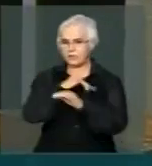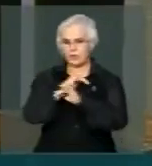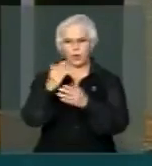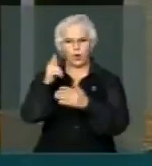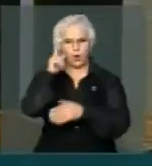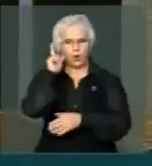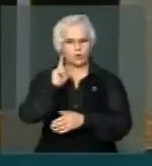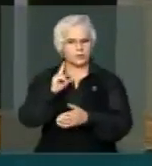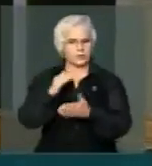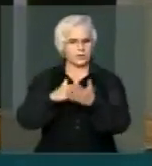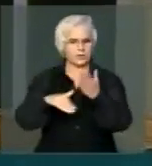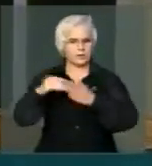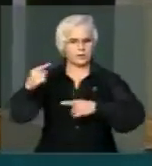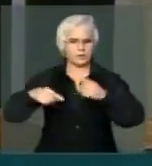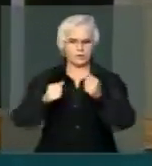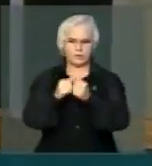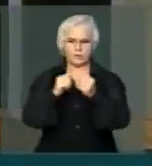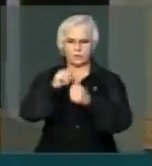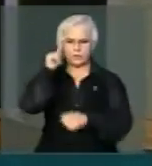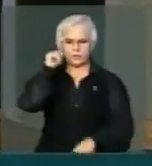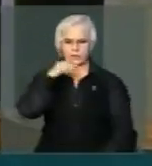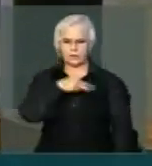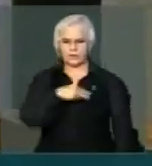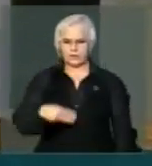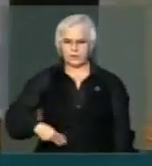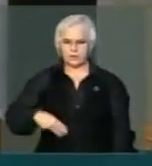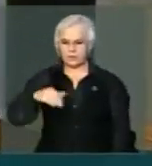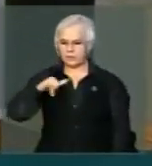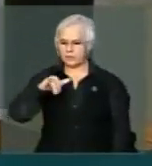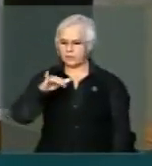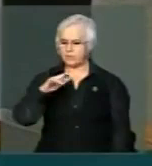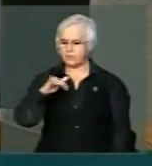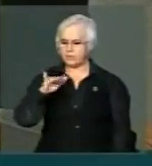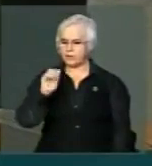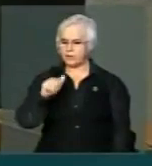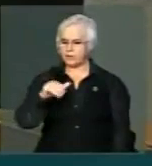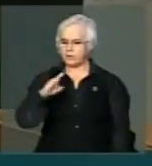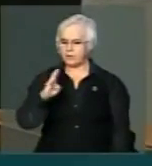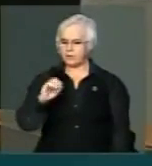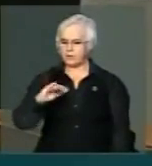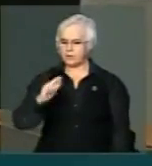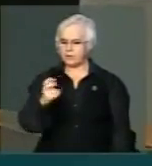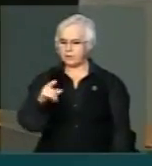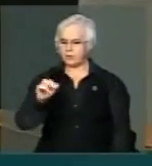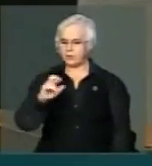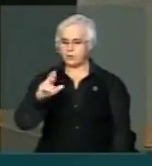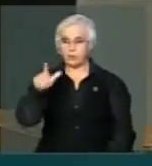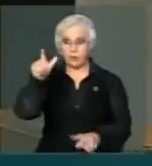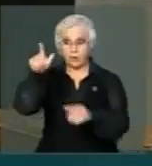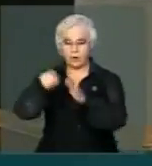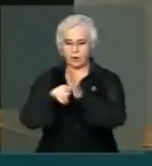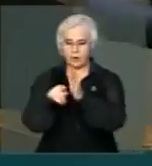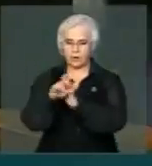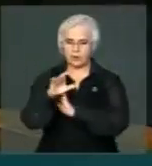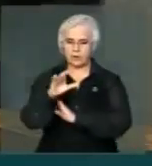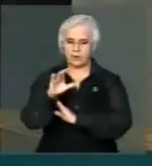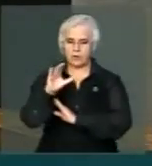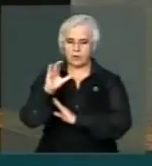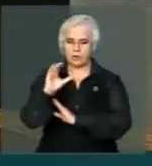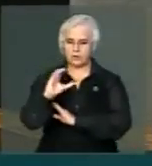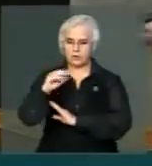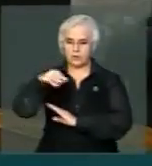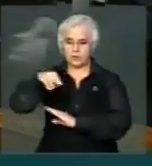houve ontem com a ministra Miriam Belchior, na CMO, em